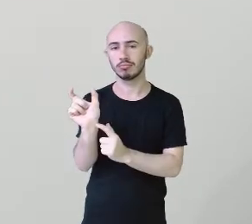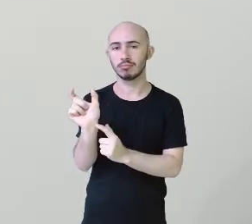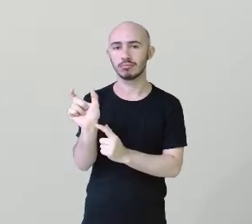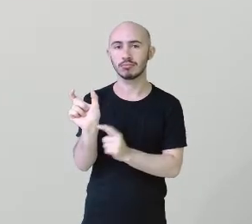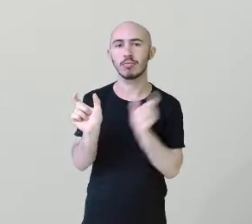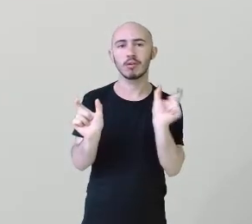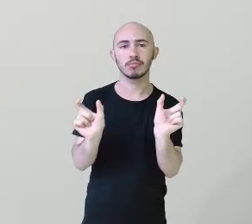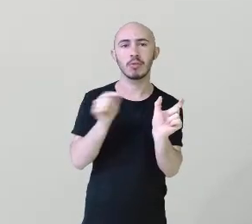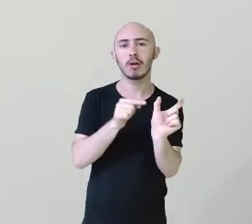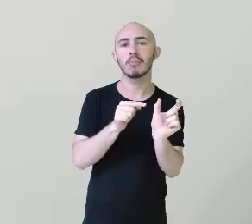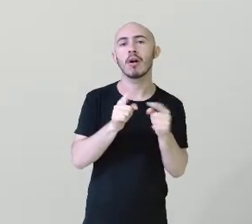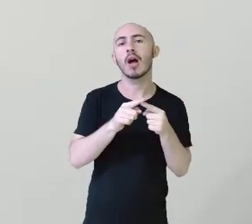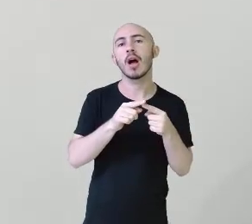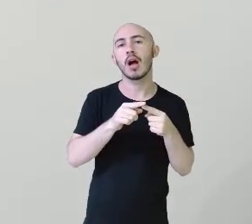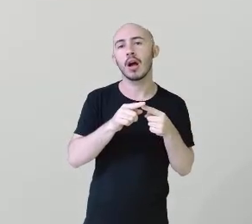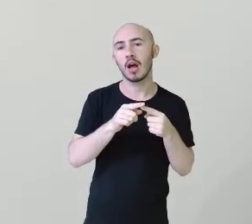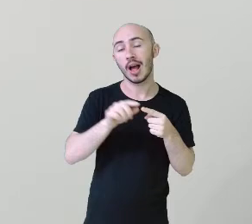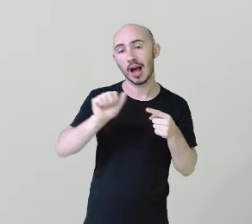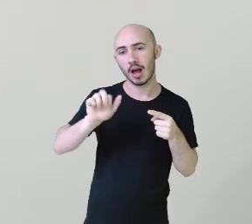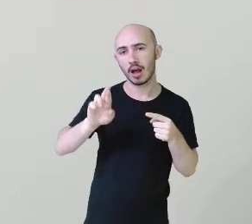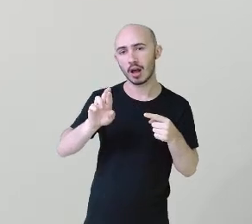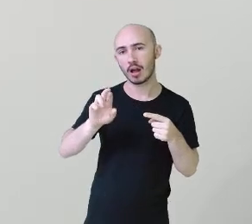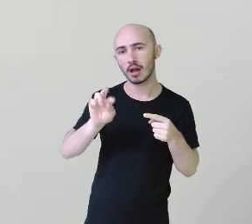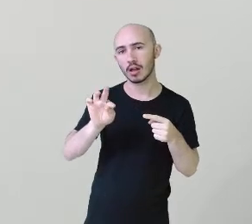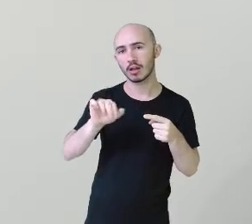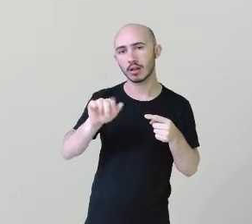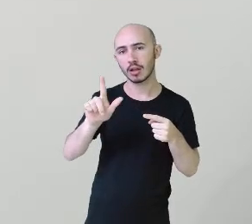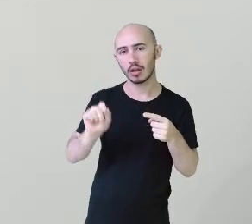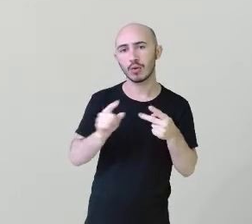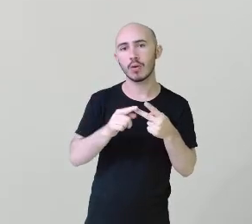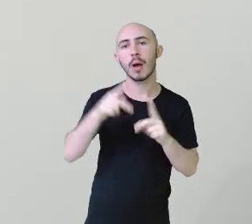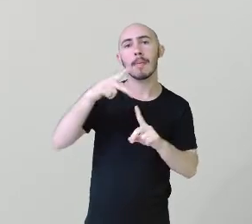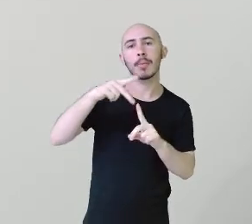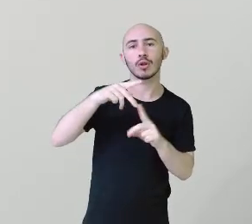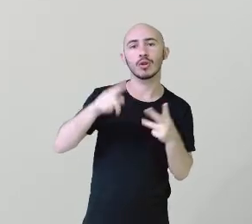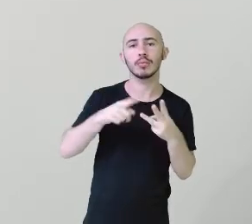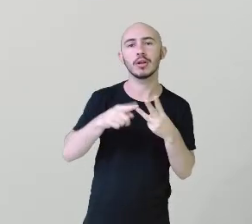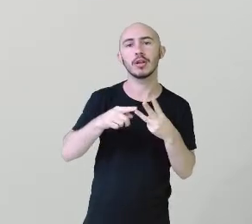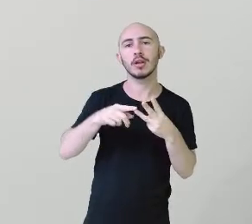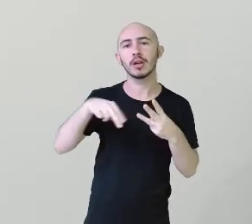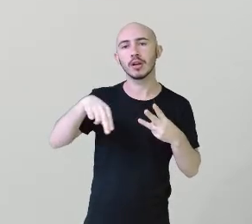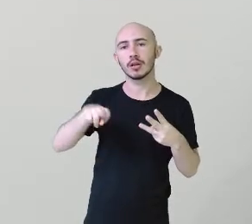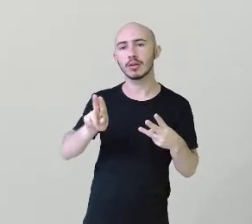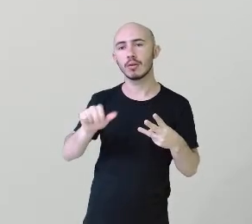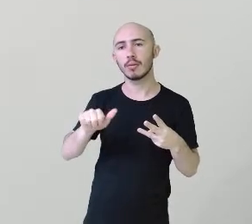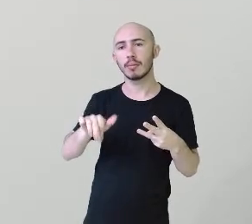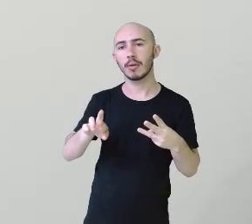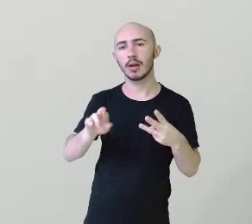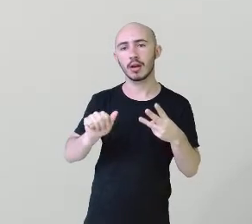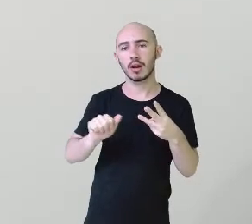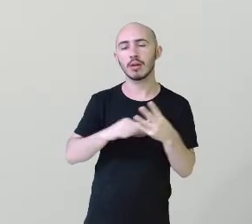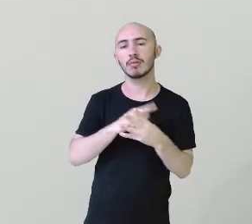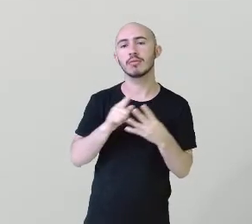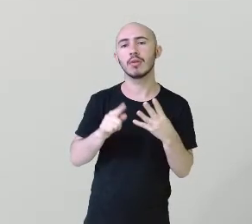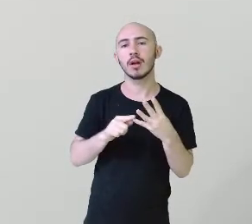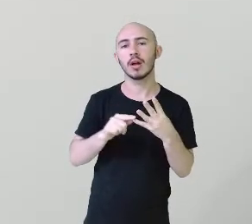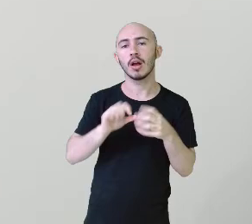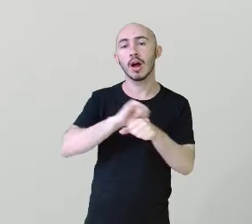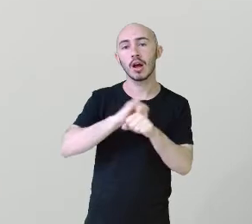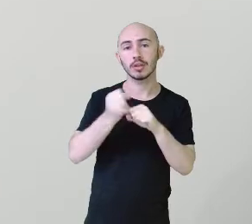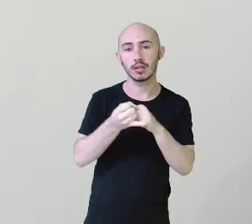ser artigo, pronome, numeral e adjetivo, eles concordam em gênero, masculino e